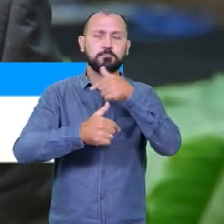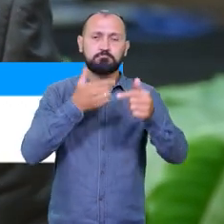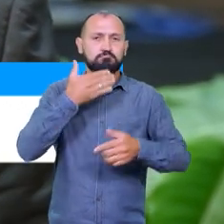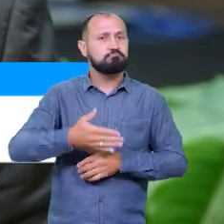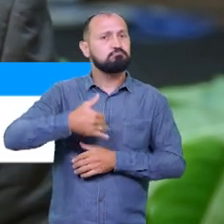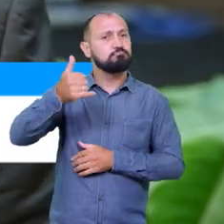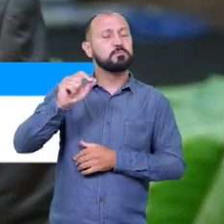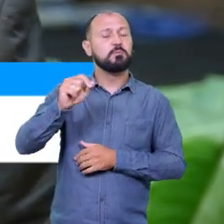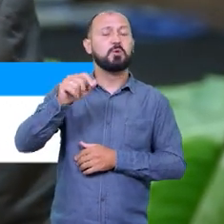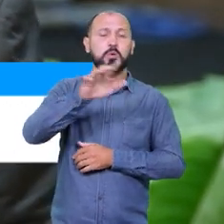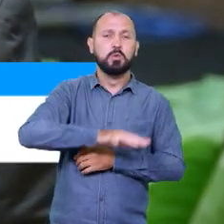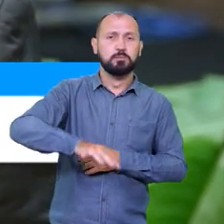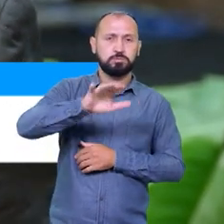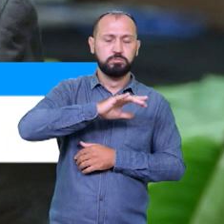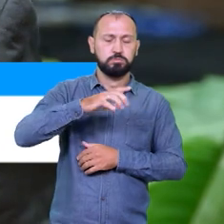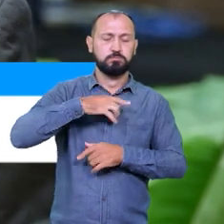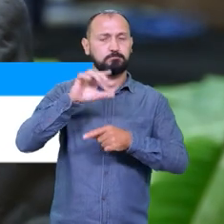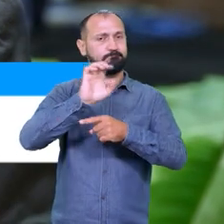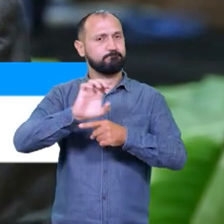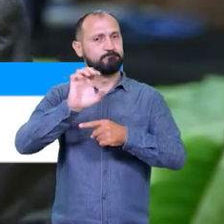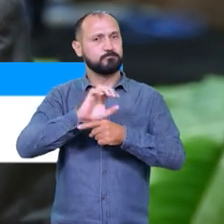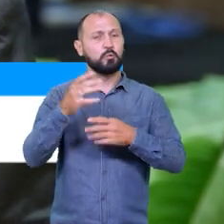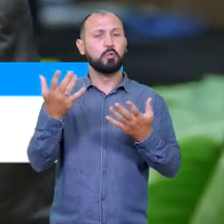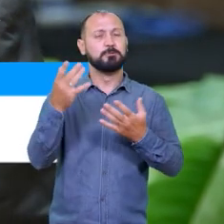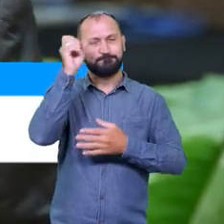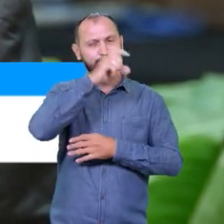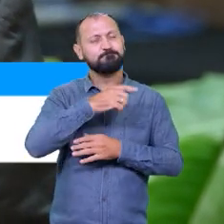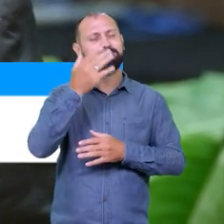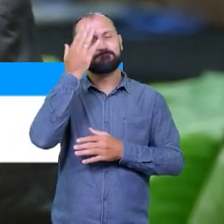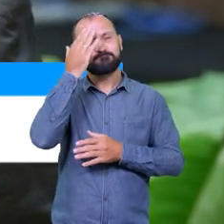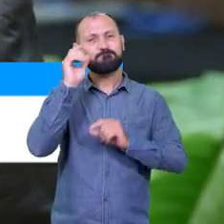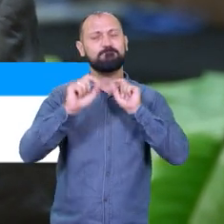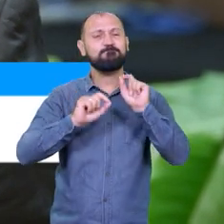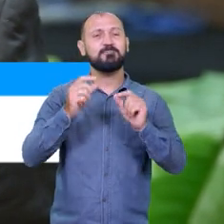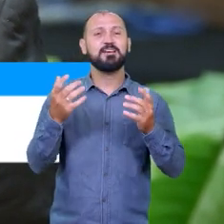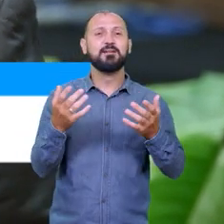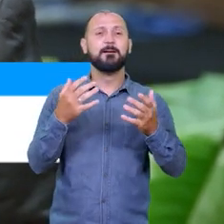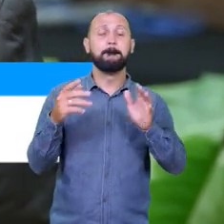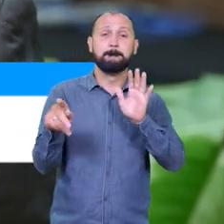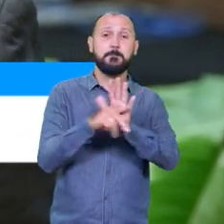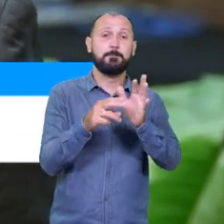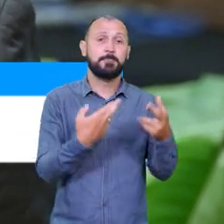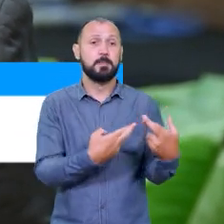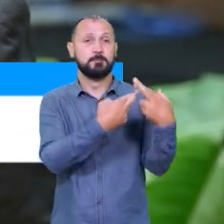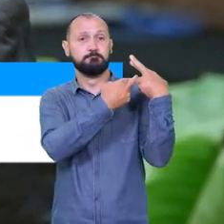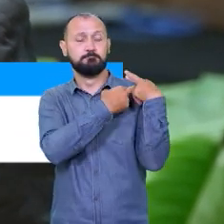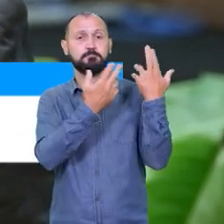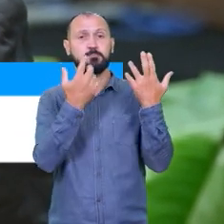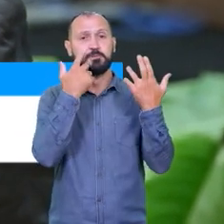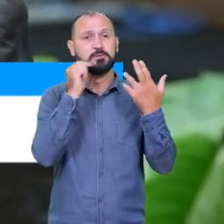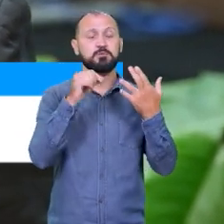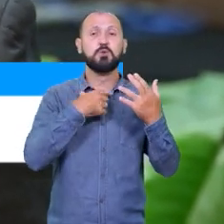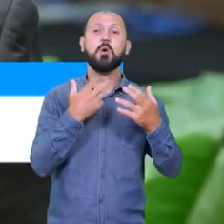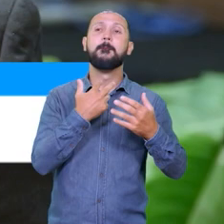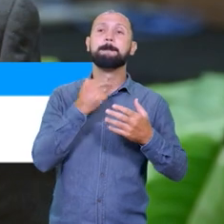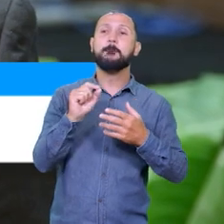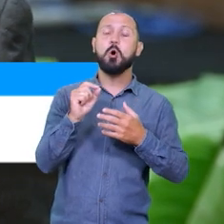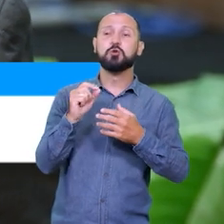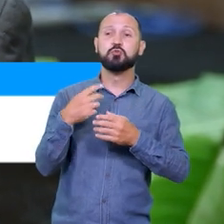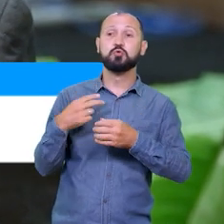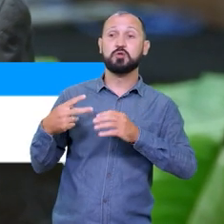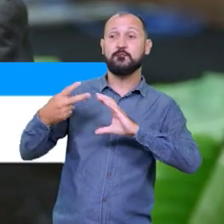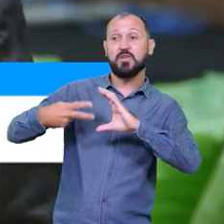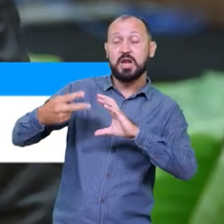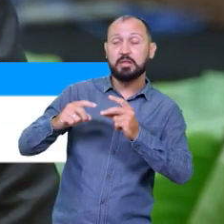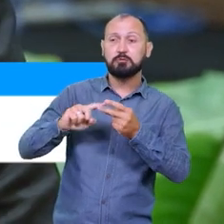ter uma maior atuação e uma hora abrangência do Parlamento Estadual hoje é grande dificuldade é saber aquilo que você é sua competência se você